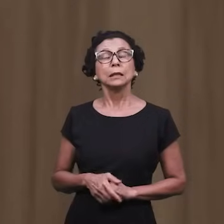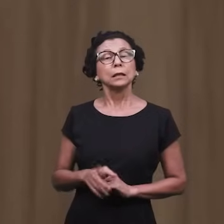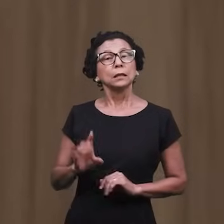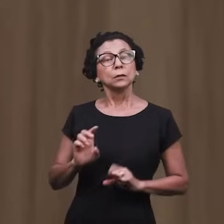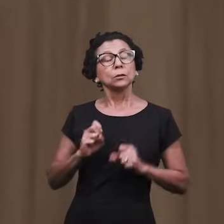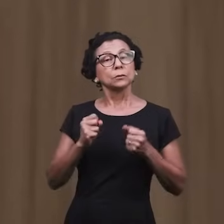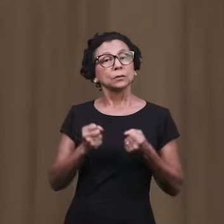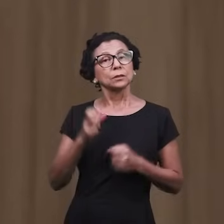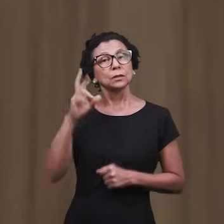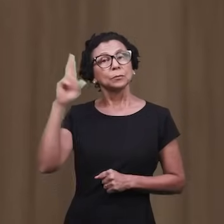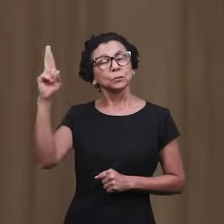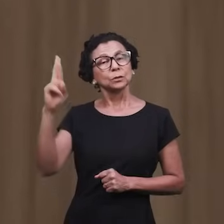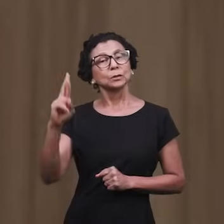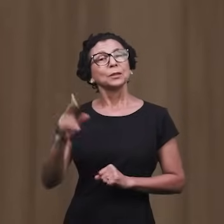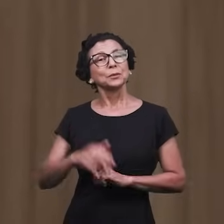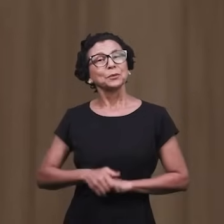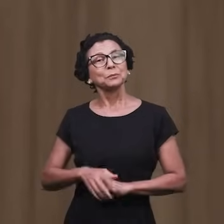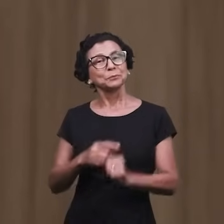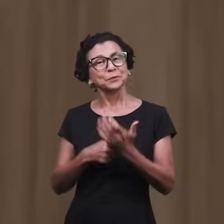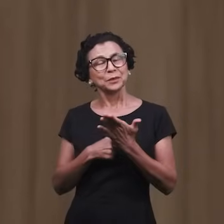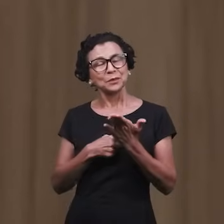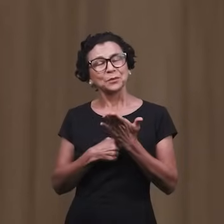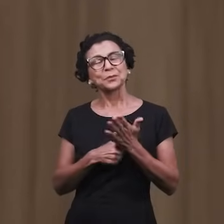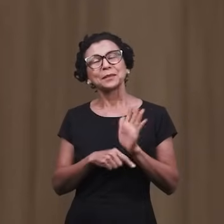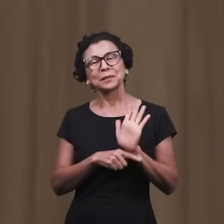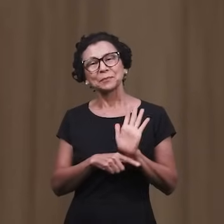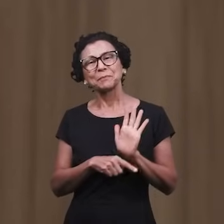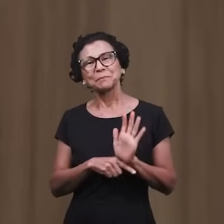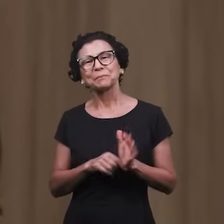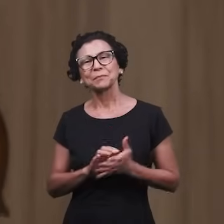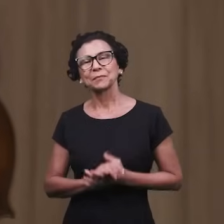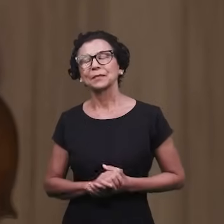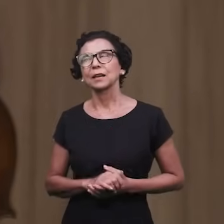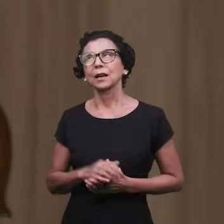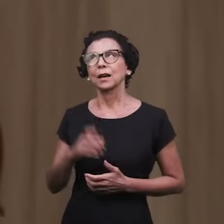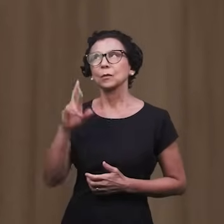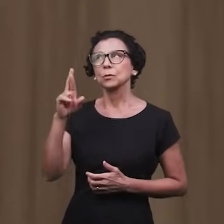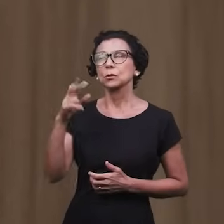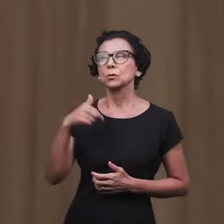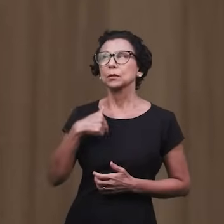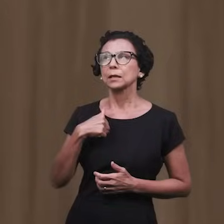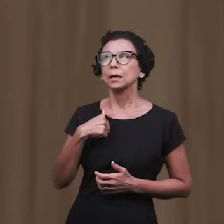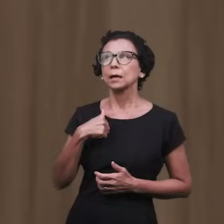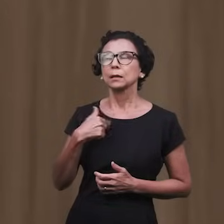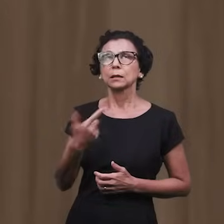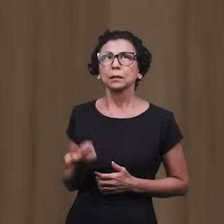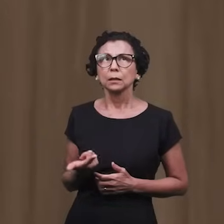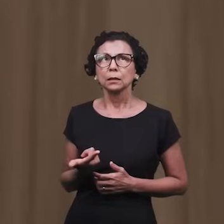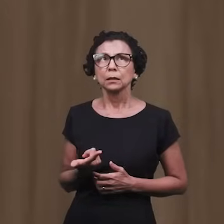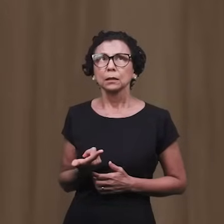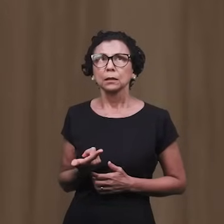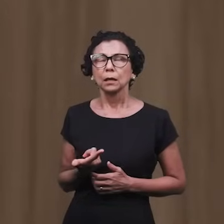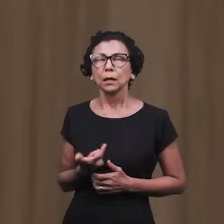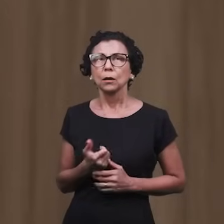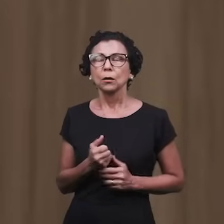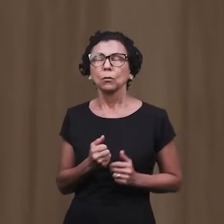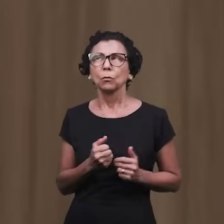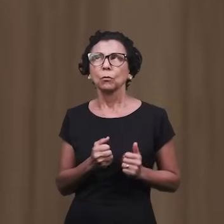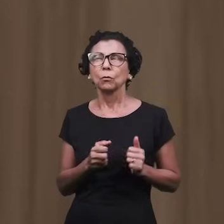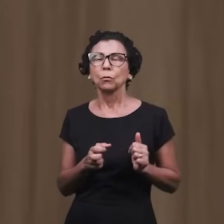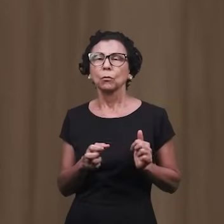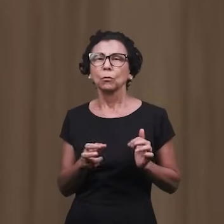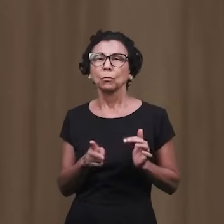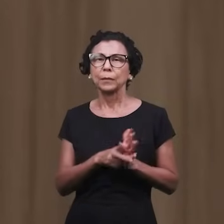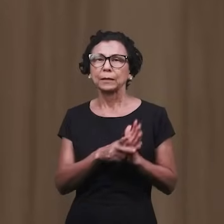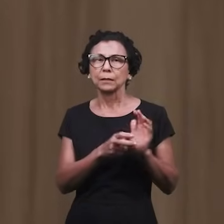do esforço no aprendizado do instrumento, quanto na entrega. Assim, o Senhor me quer no louvor, mas o Senhor também me quer onde? Então é servir